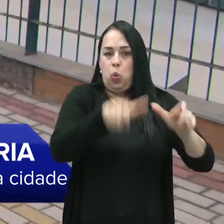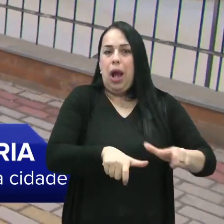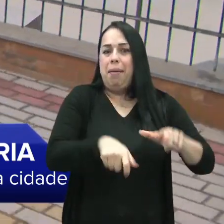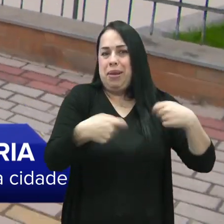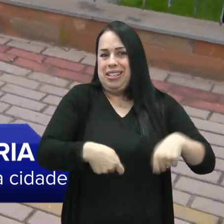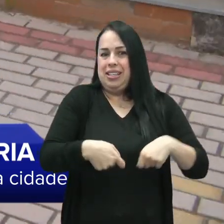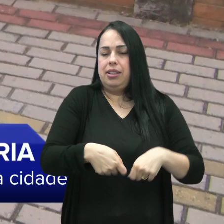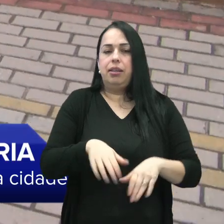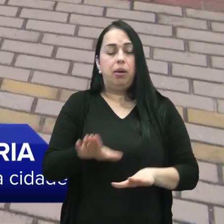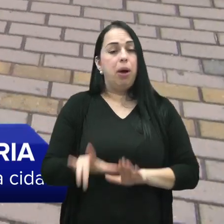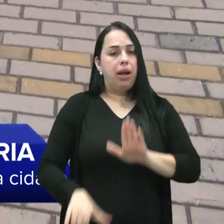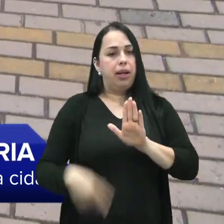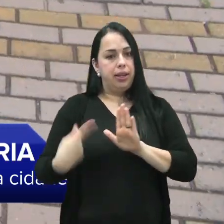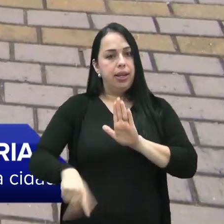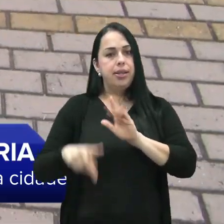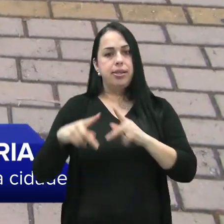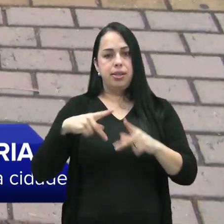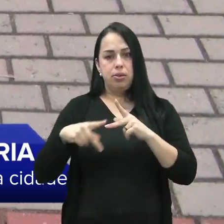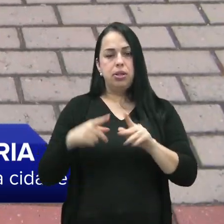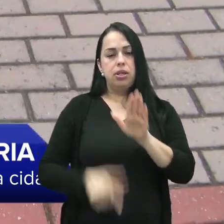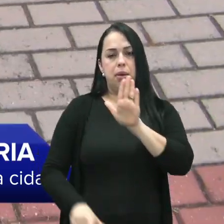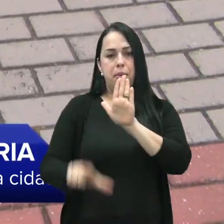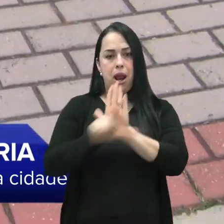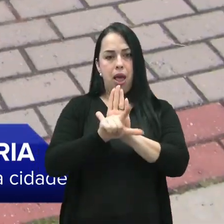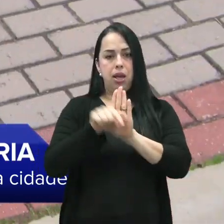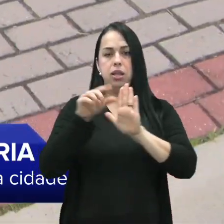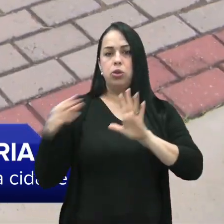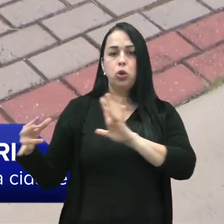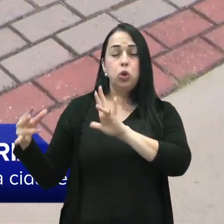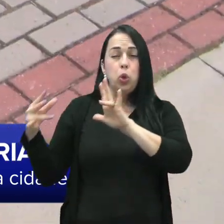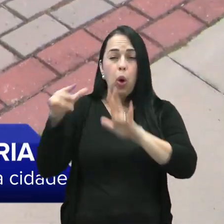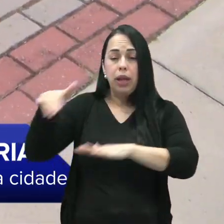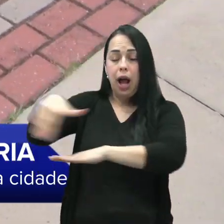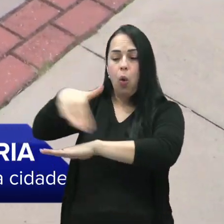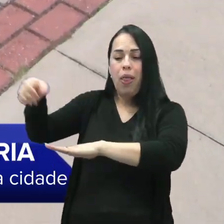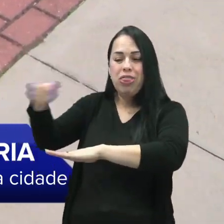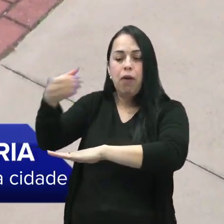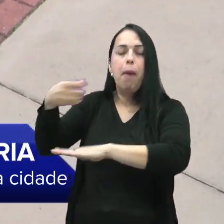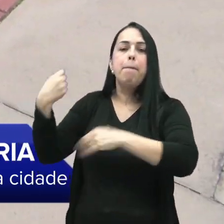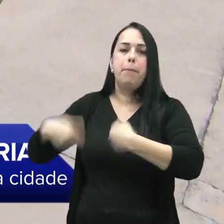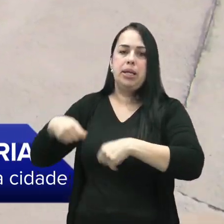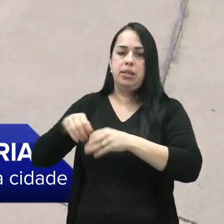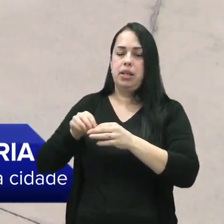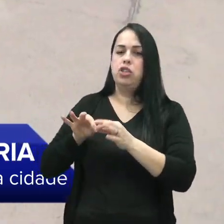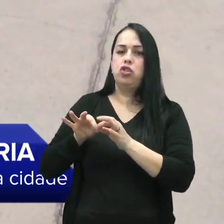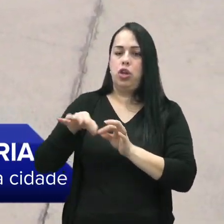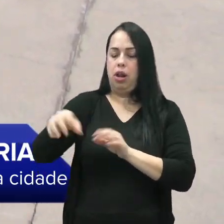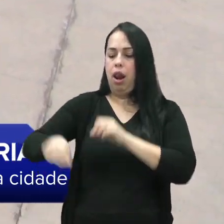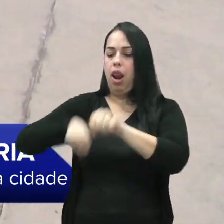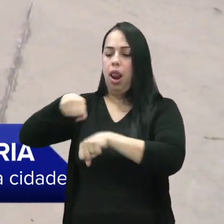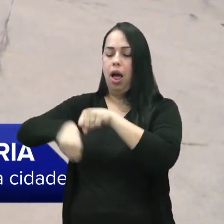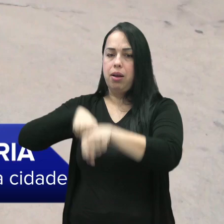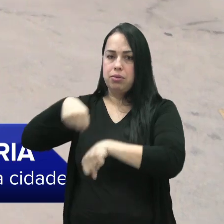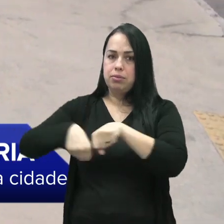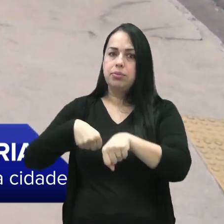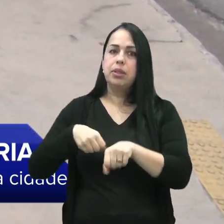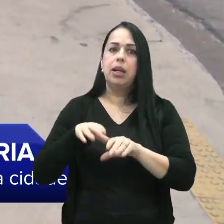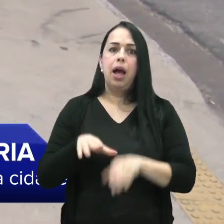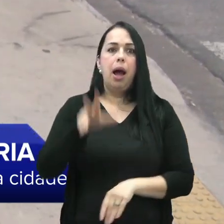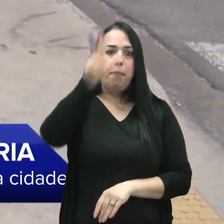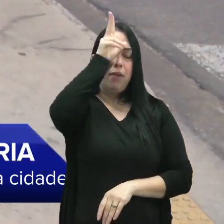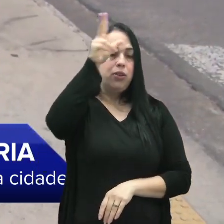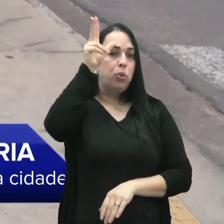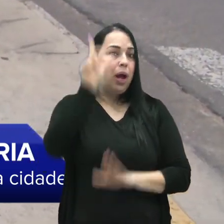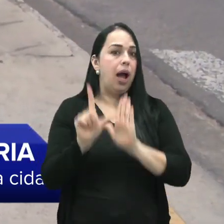Em São José dos Campos existe uma lei municipal que determina que toda nova via ela precisa ser dotada de ciclovia. Em geral, a prefeitura ela